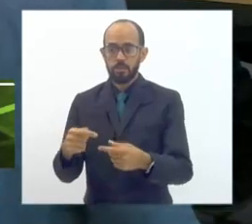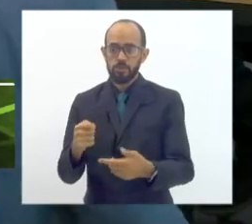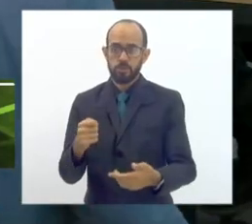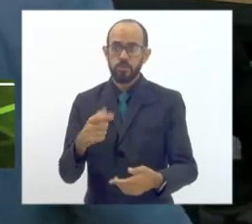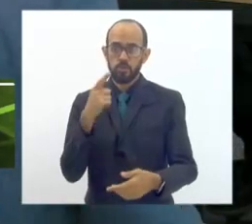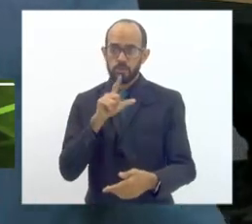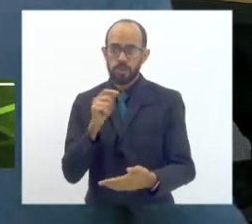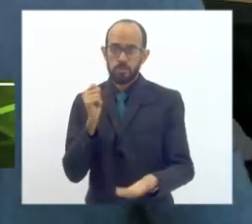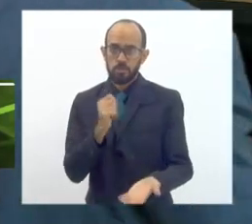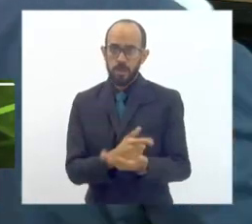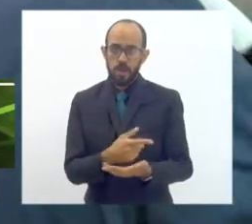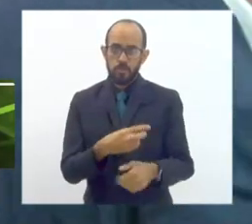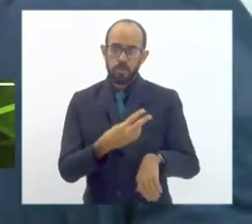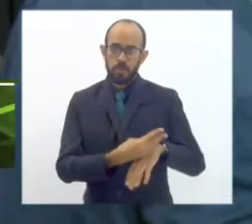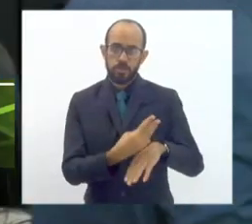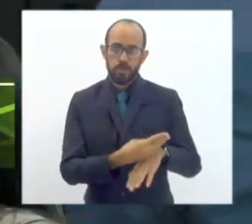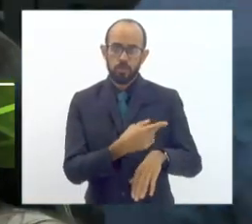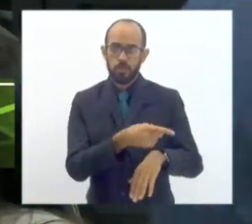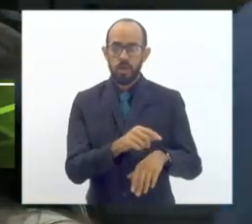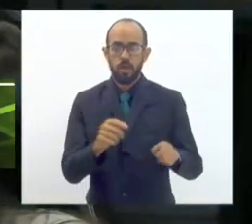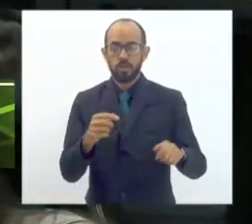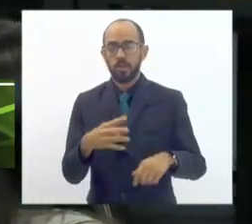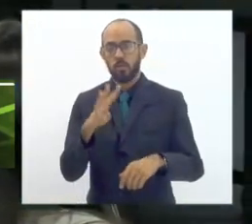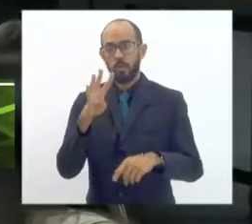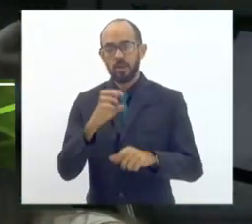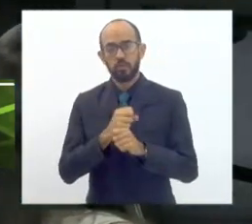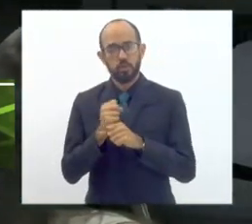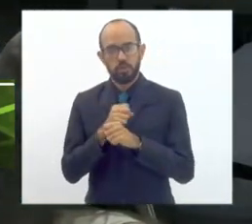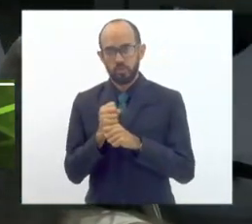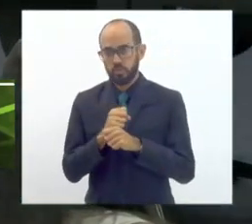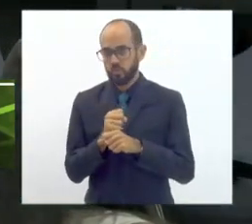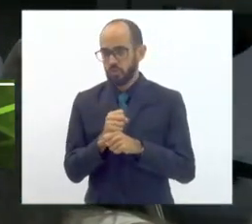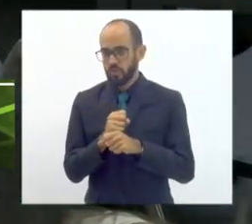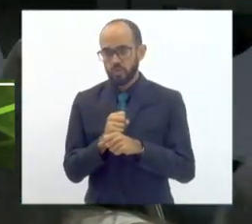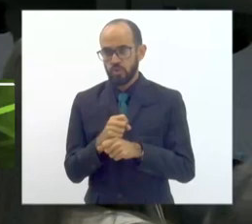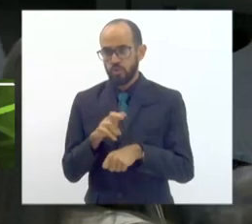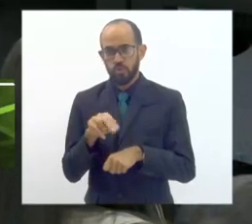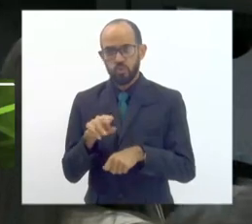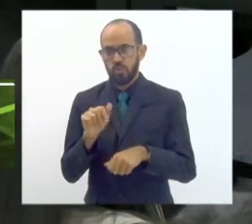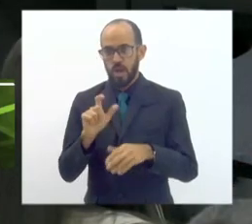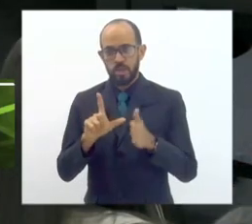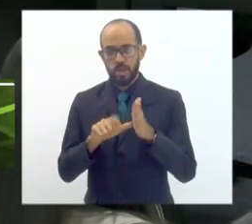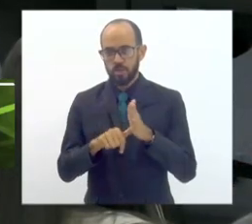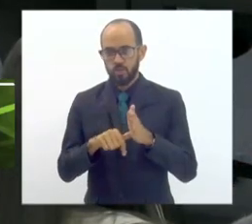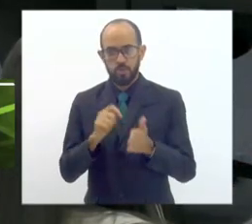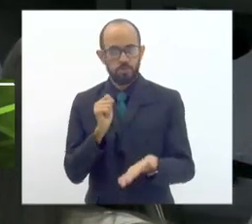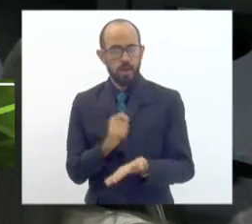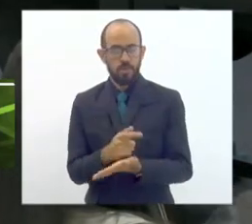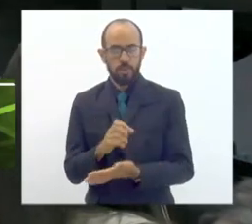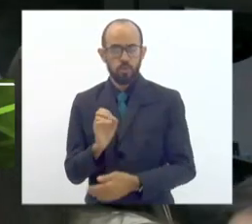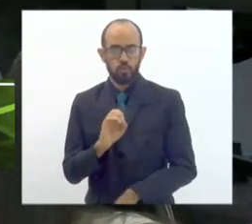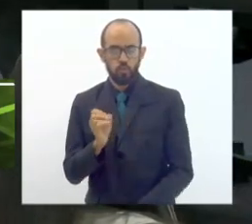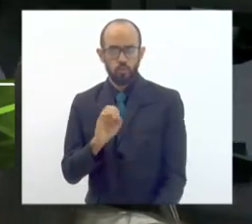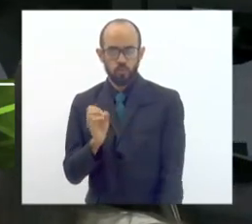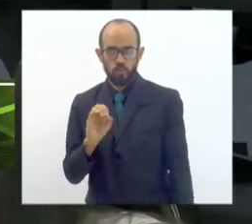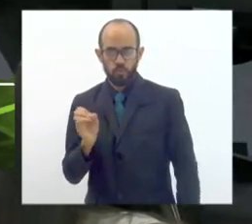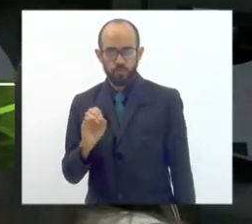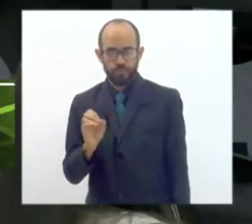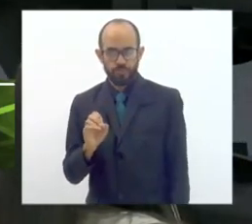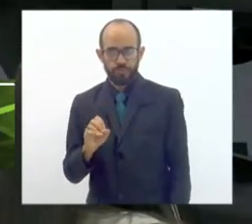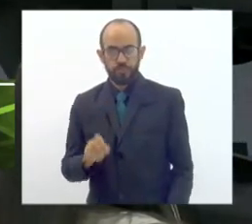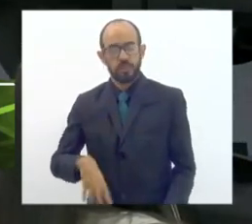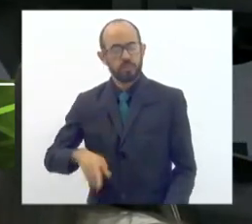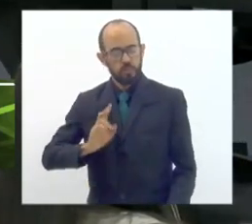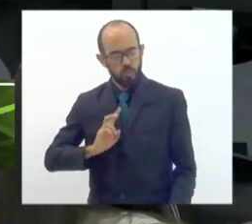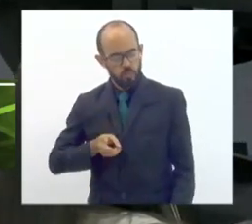está há 4 anos trabalhando com esse programa, não atrasamos nenhum dia, nenhum pagamento. Então, a cada dia,